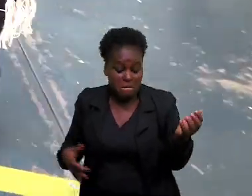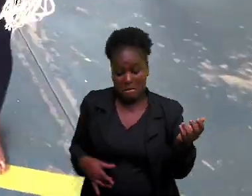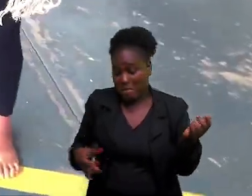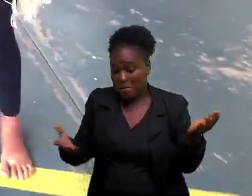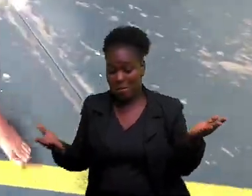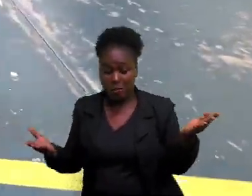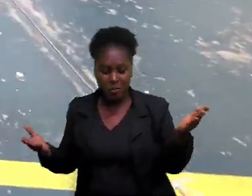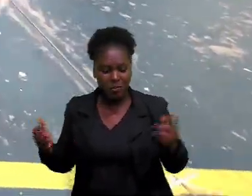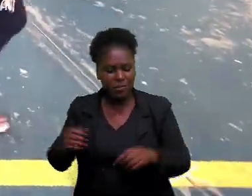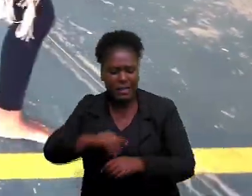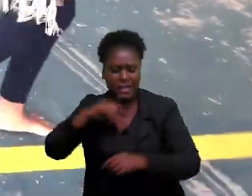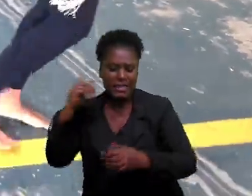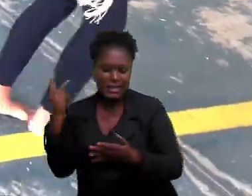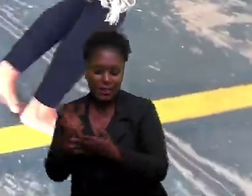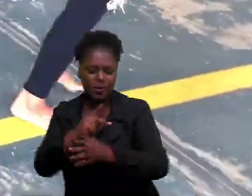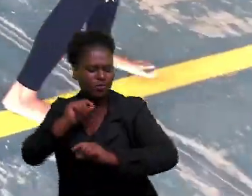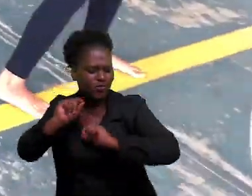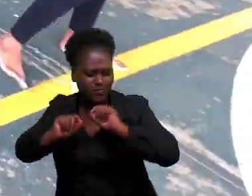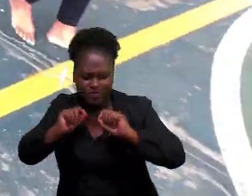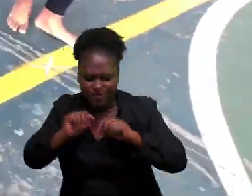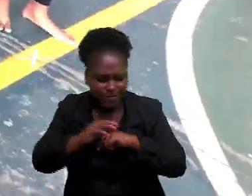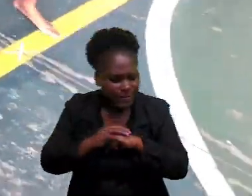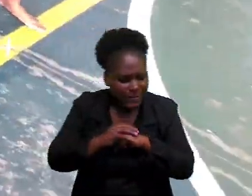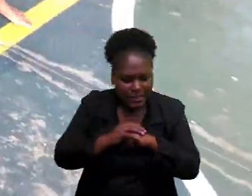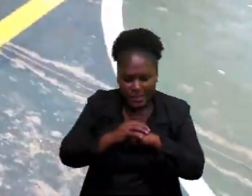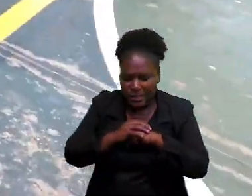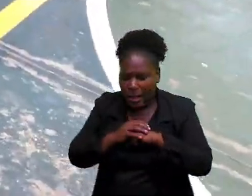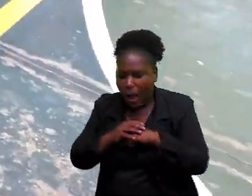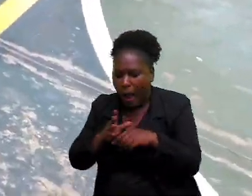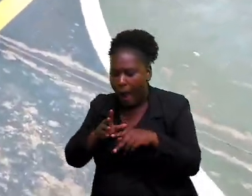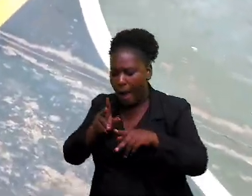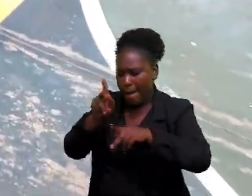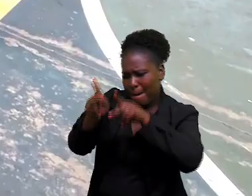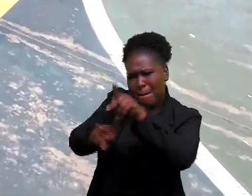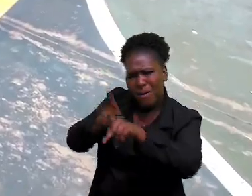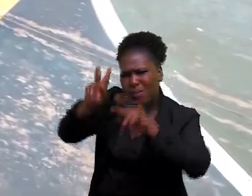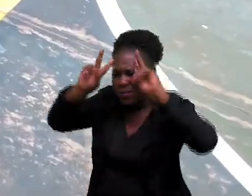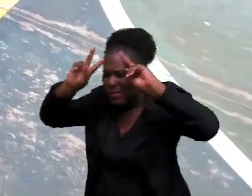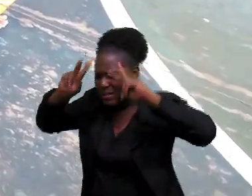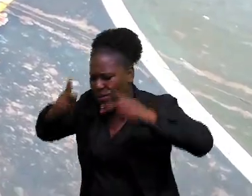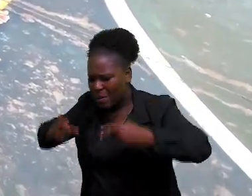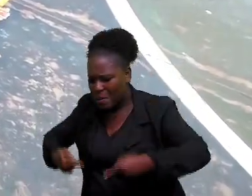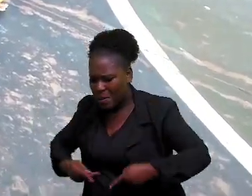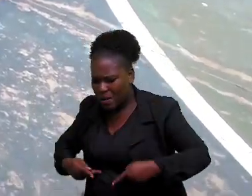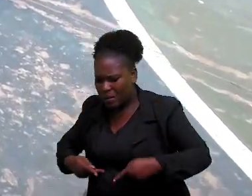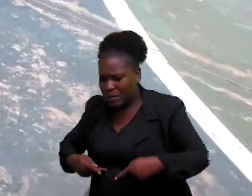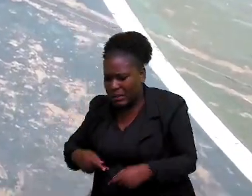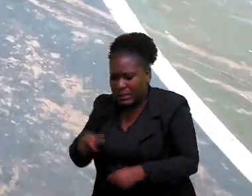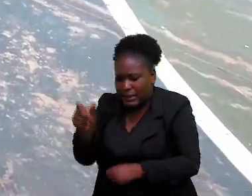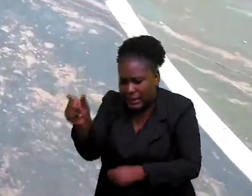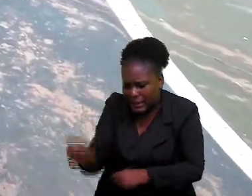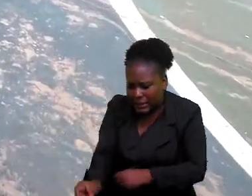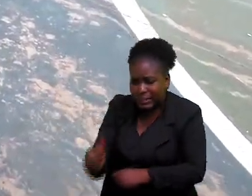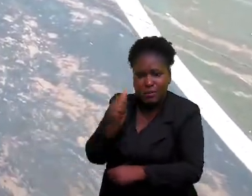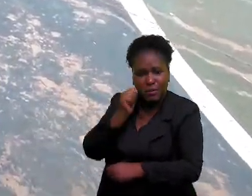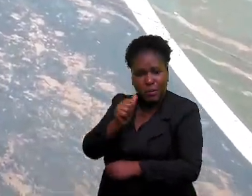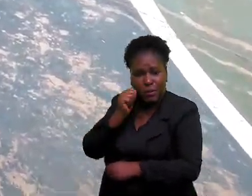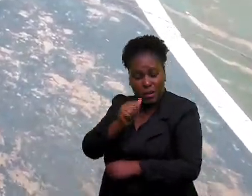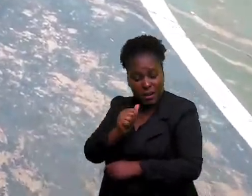Sem ninguém contigo, ninguém pra te guiar, mas com fé